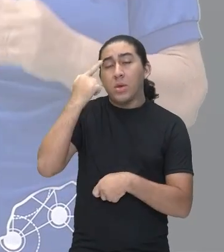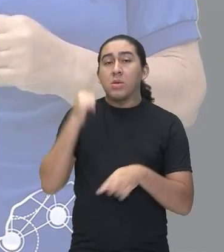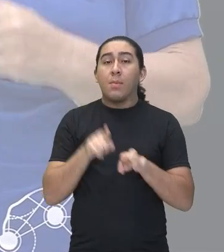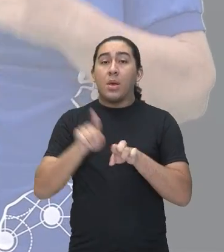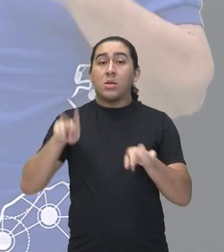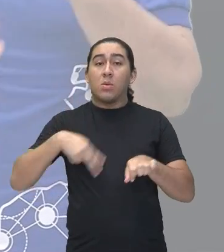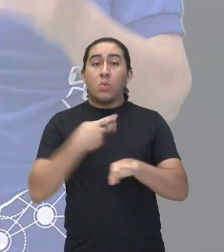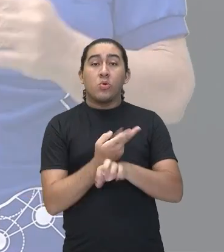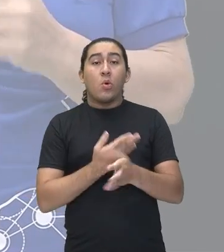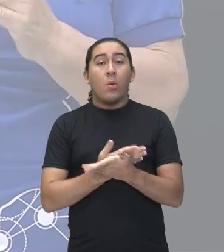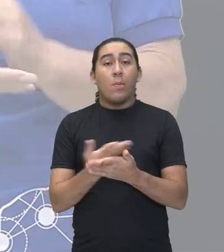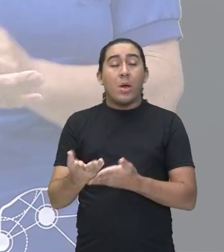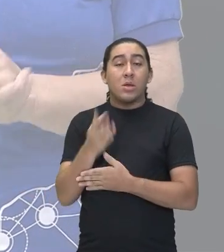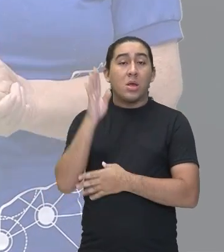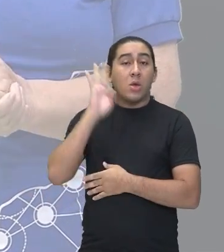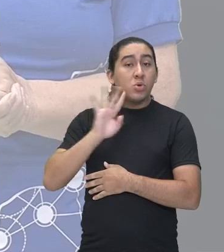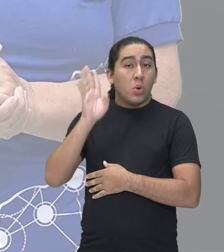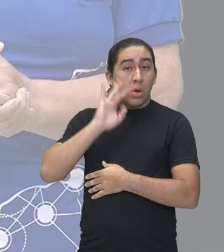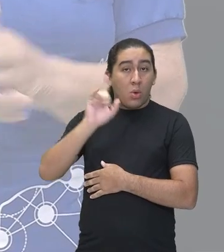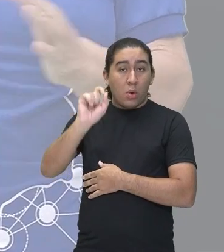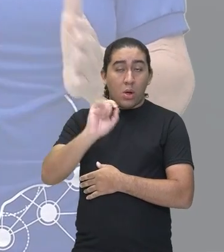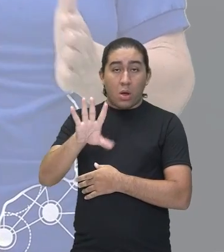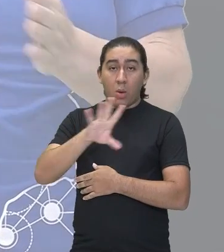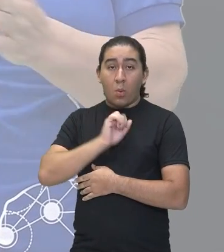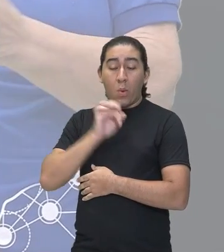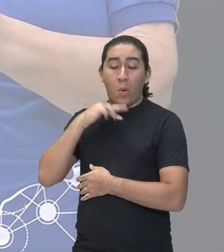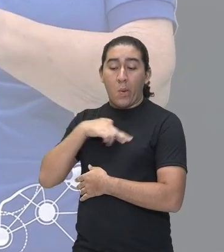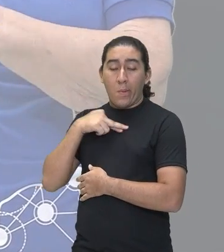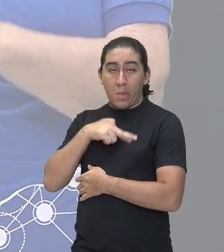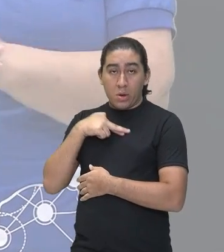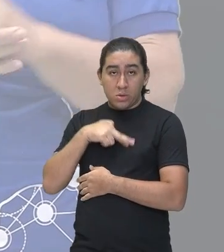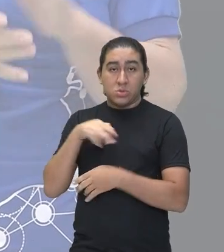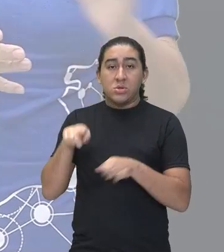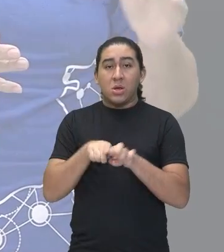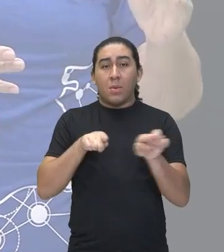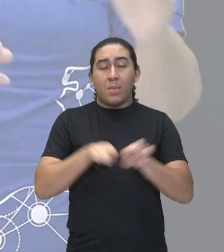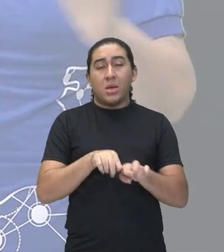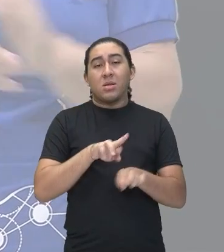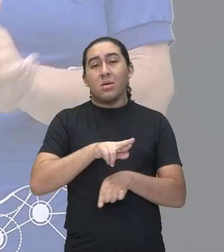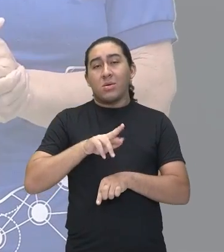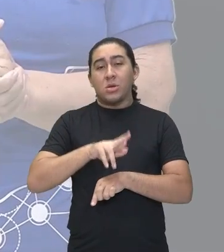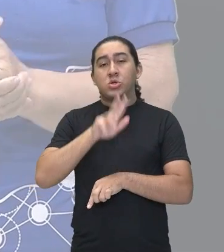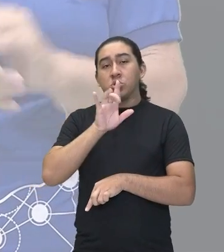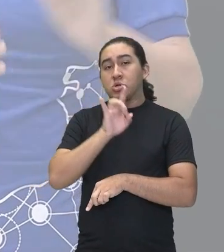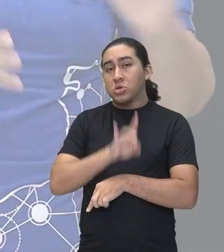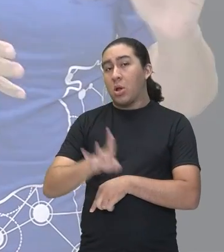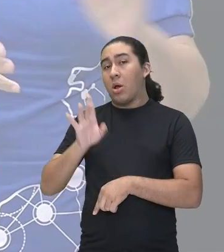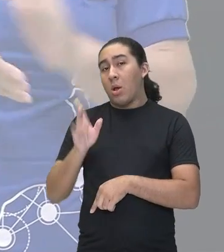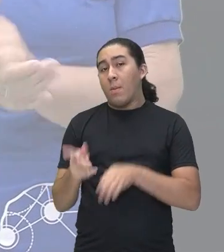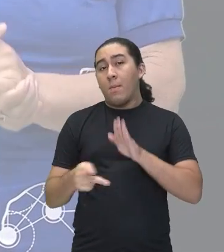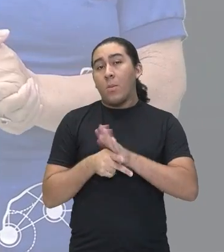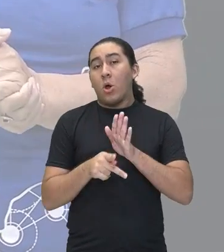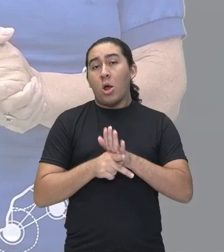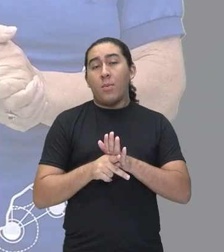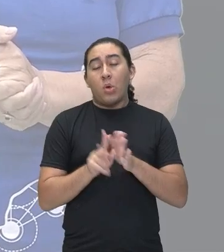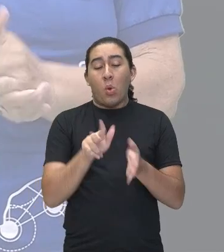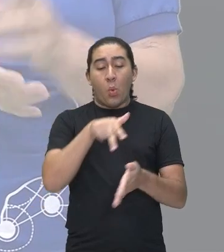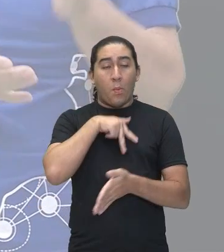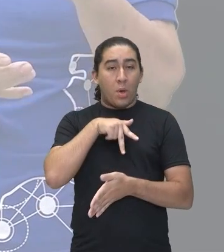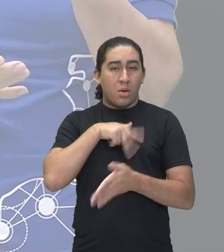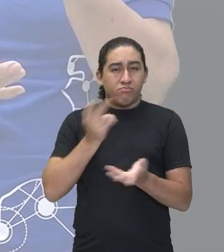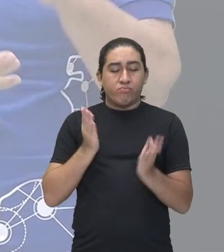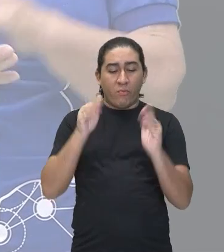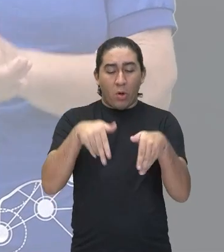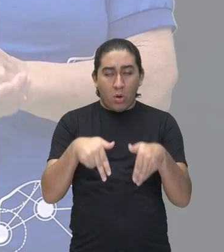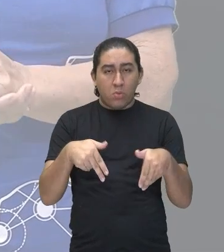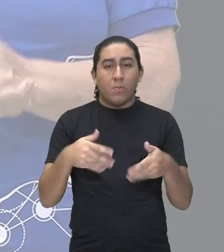a sonhar com o amor romântico, se afastando cada vez mais dessa questão do teocentrismo, né?